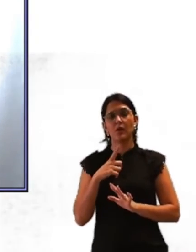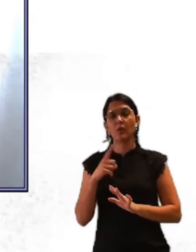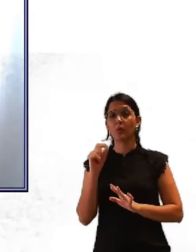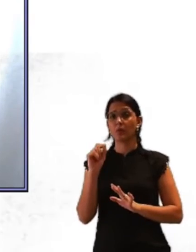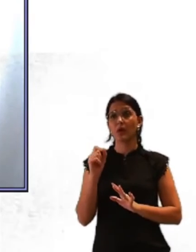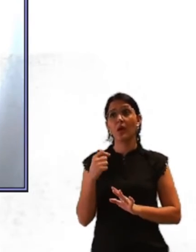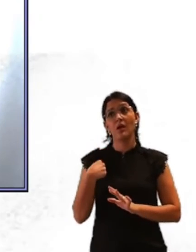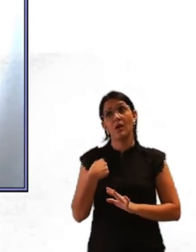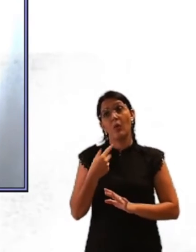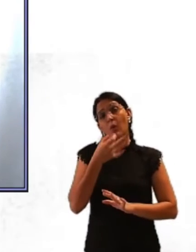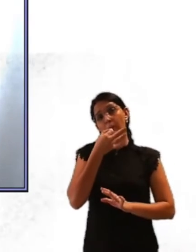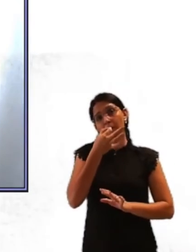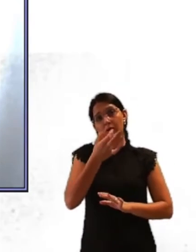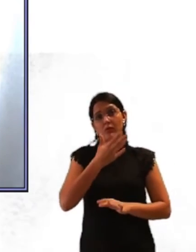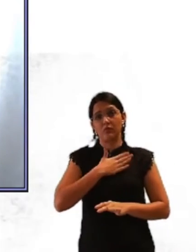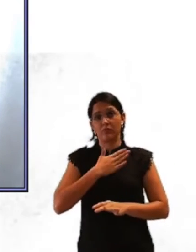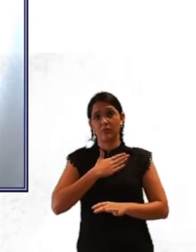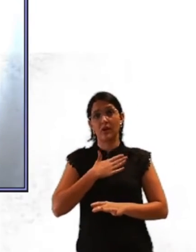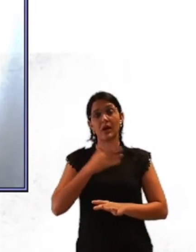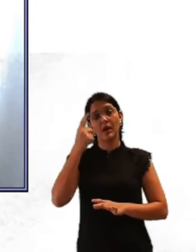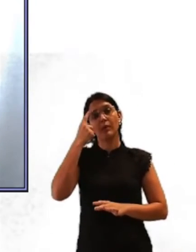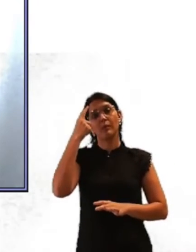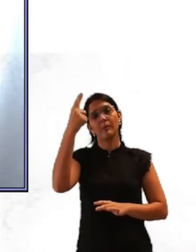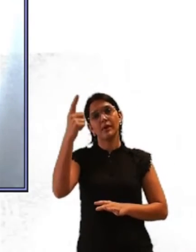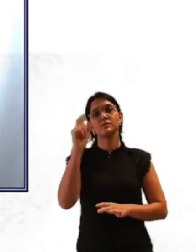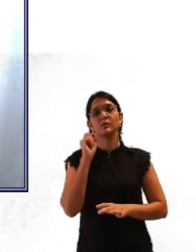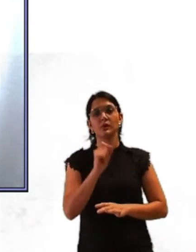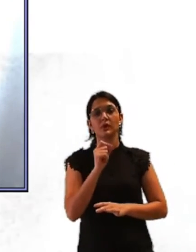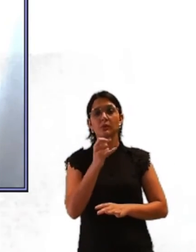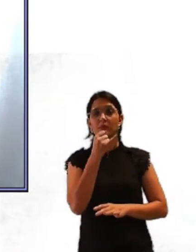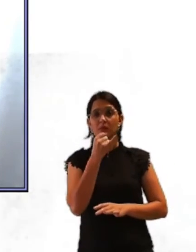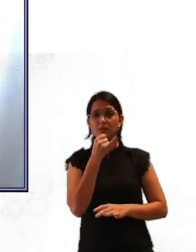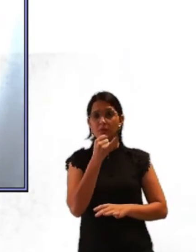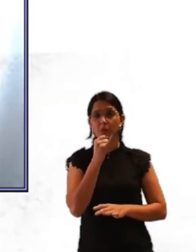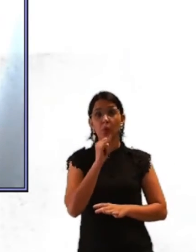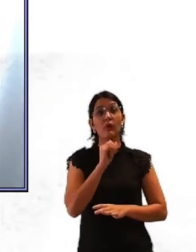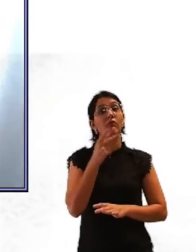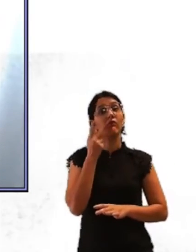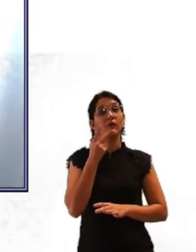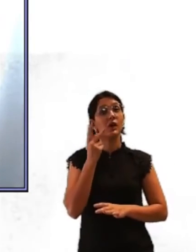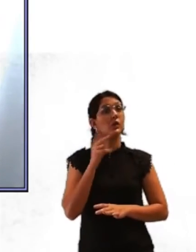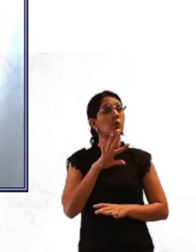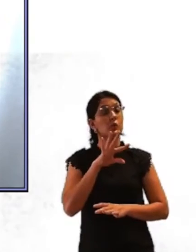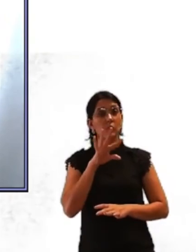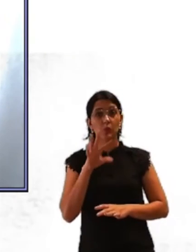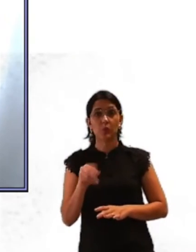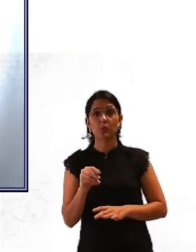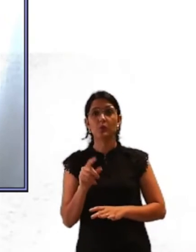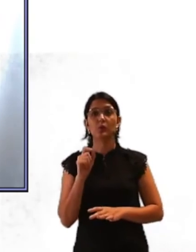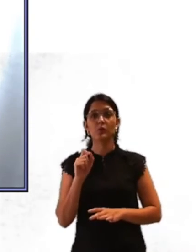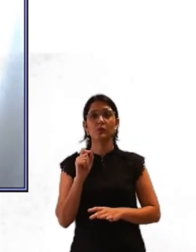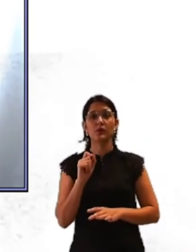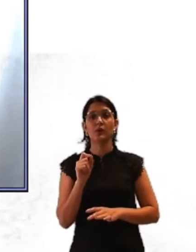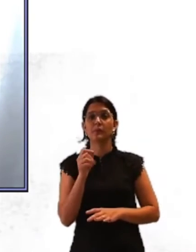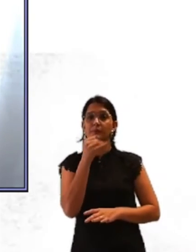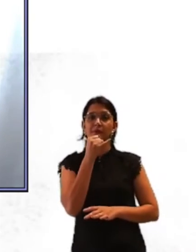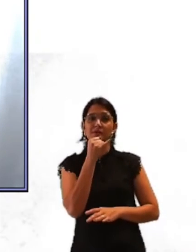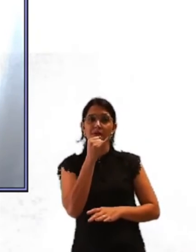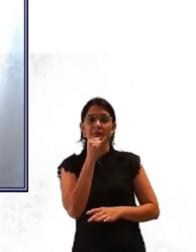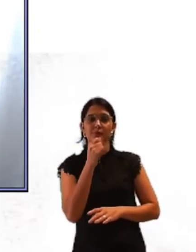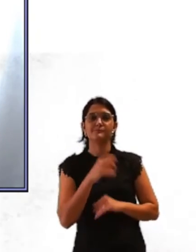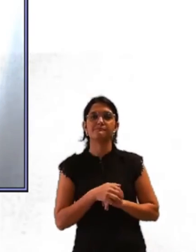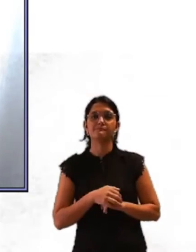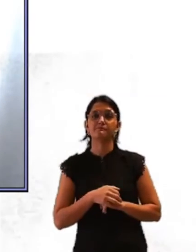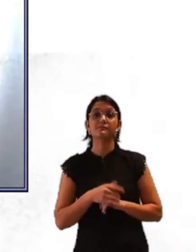questão é como é que ficaria, né, falando praticamente assim, falando no campo pragmático, como é que ficaria essa